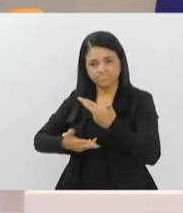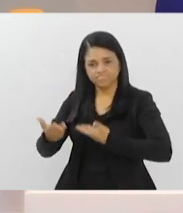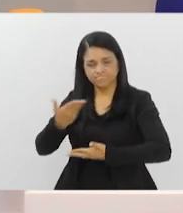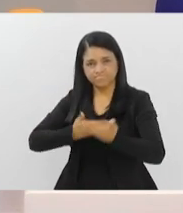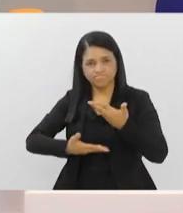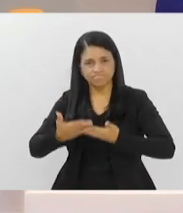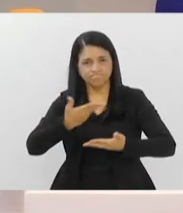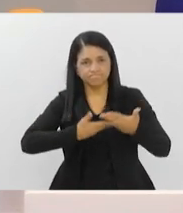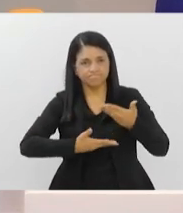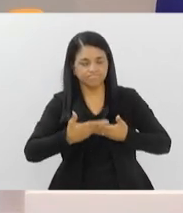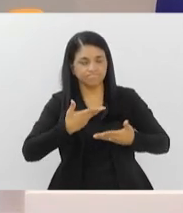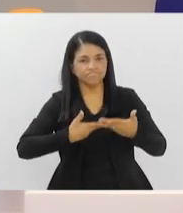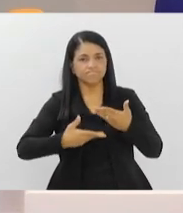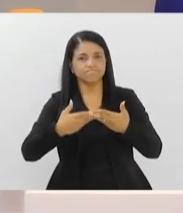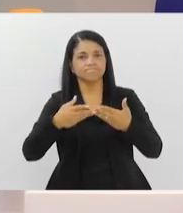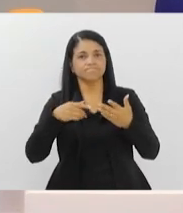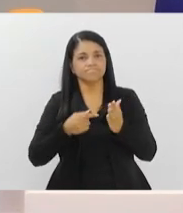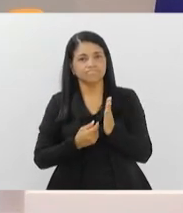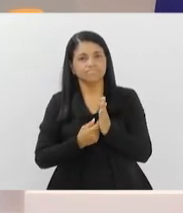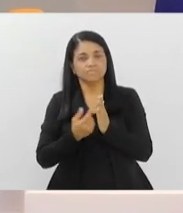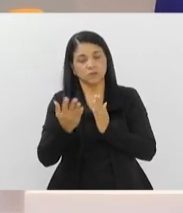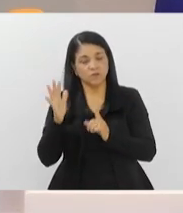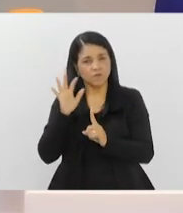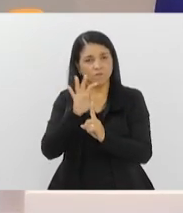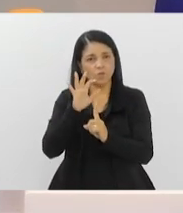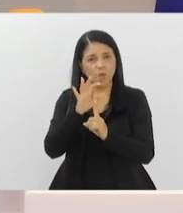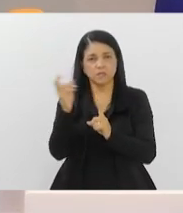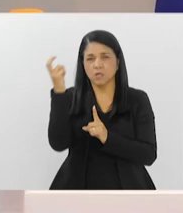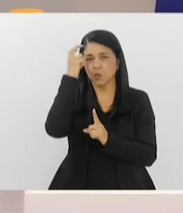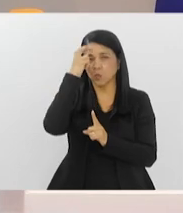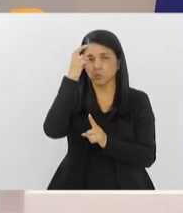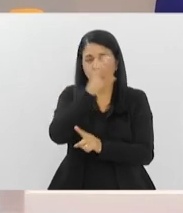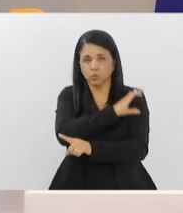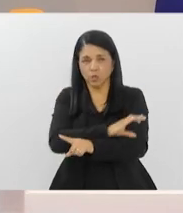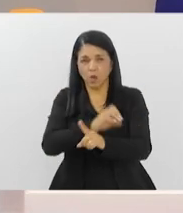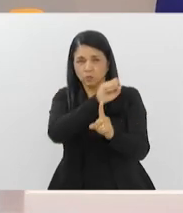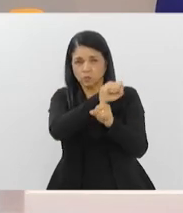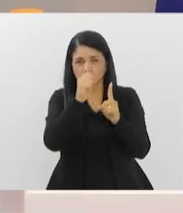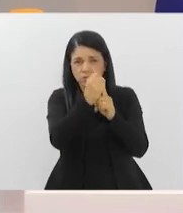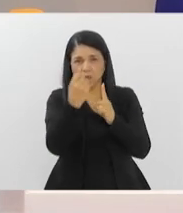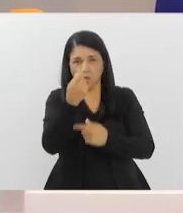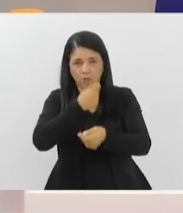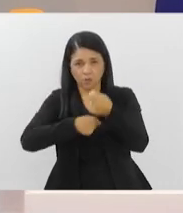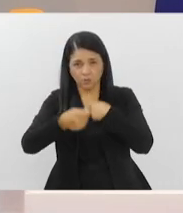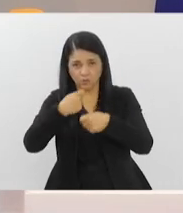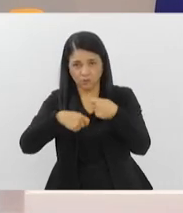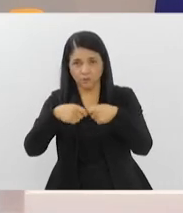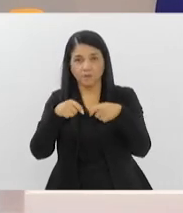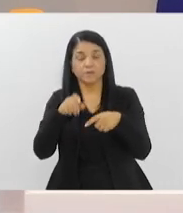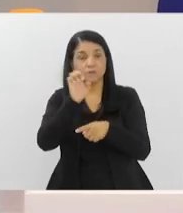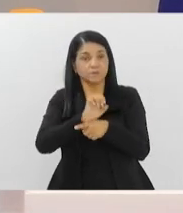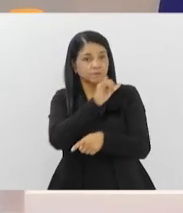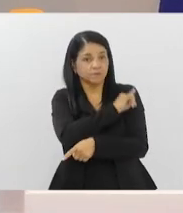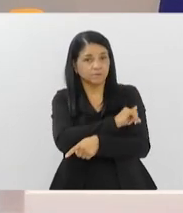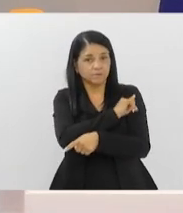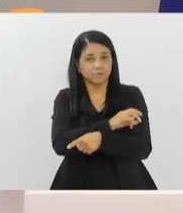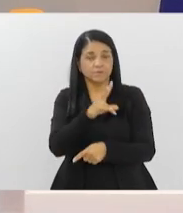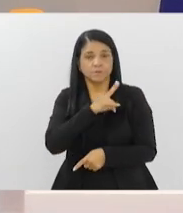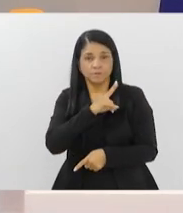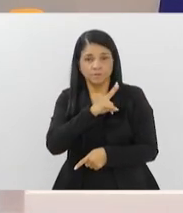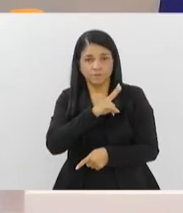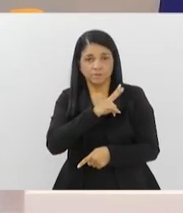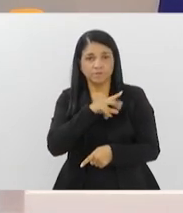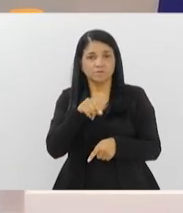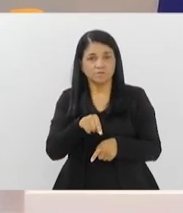rica tapeçaria de influências culturais, sociais e econômicas. O Estado do Rio de Janeiro, em particular,